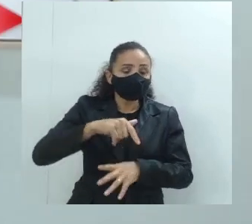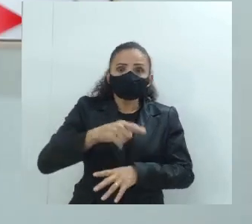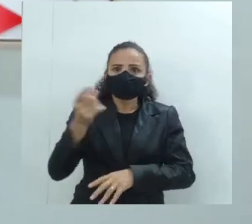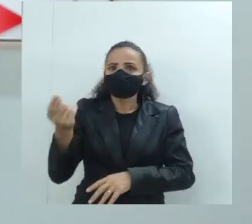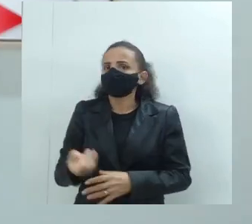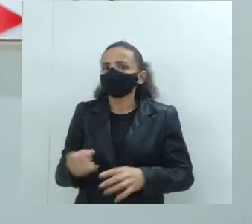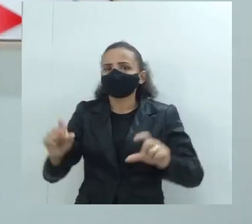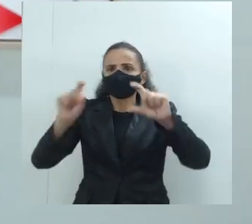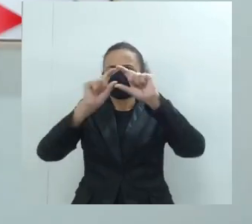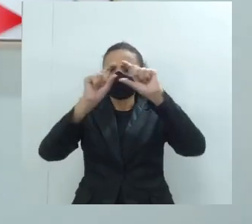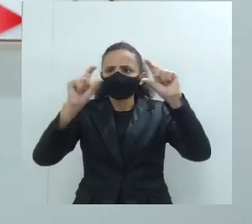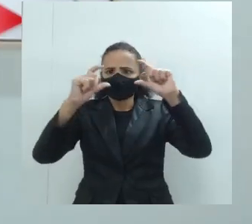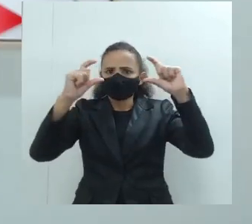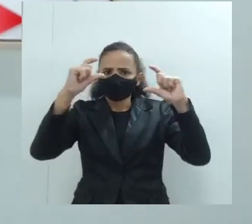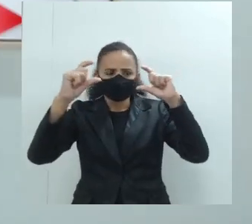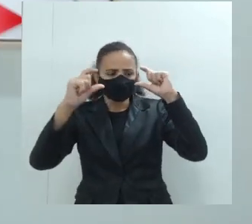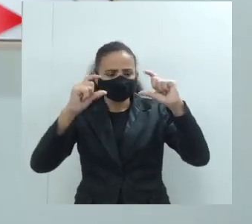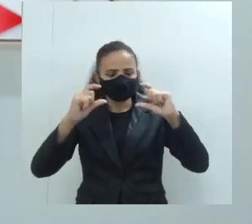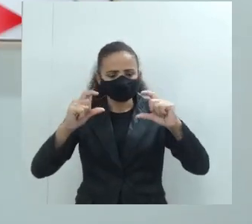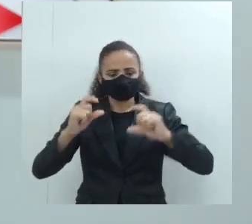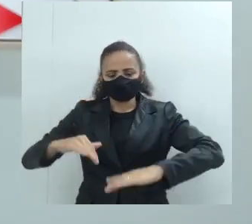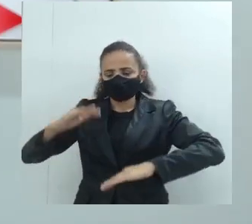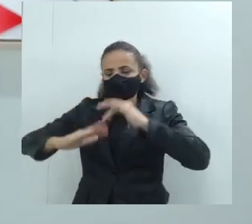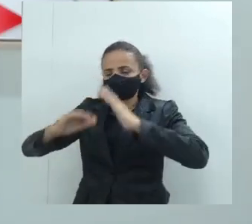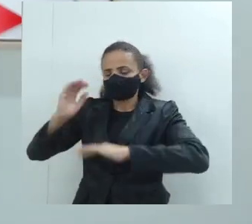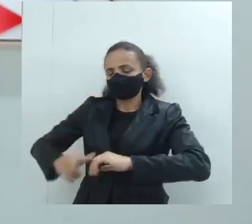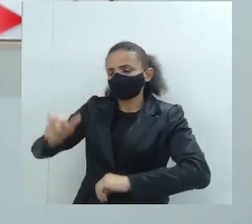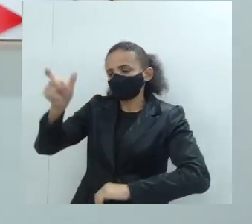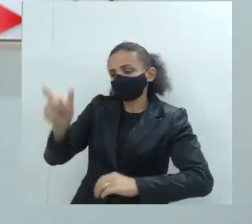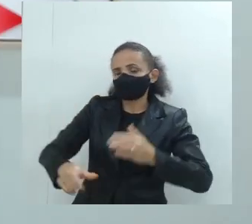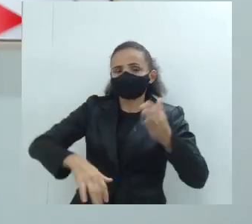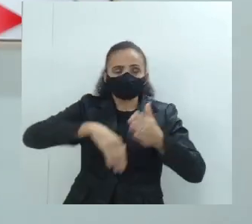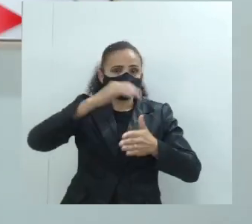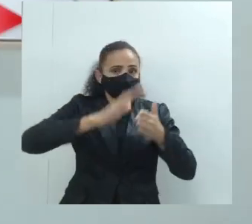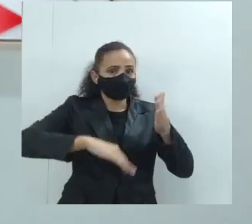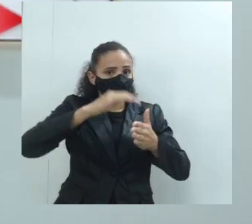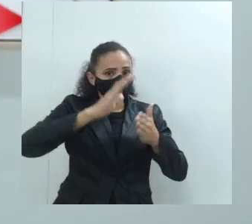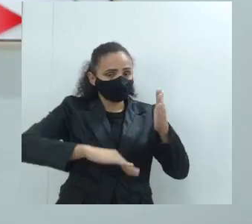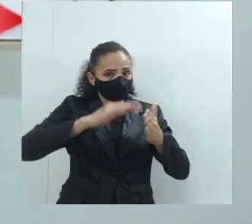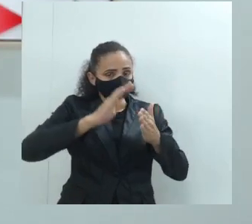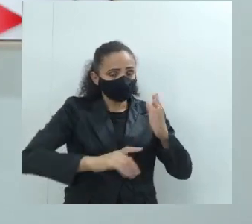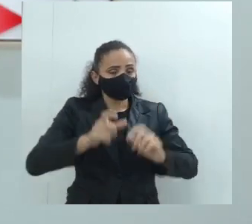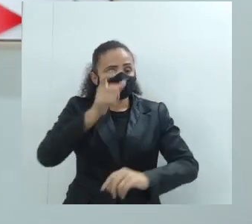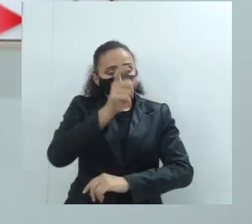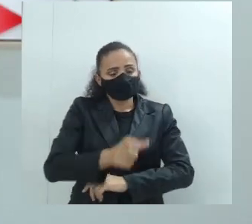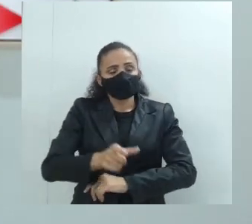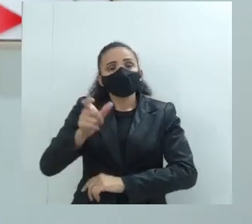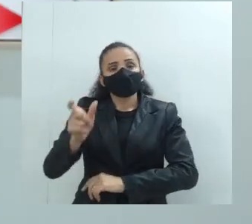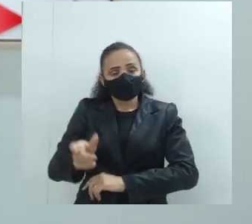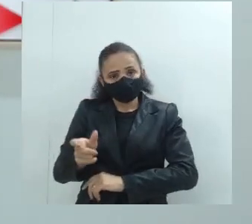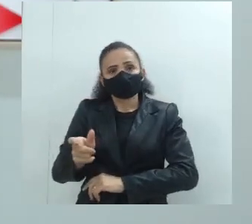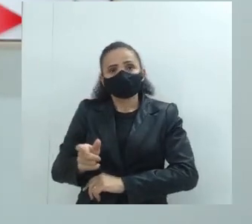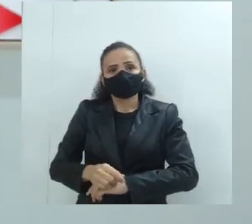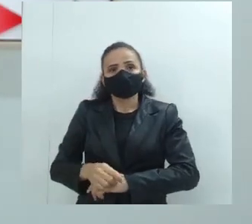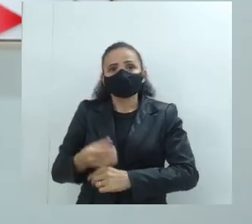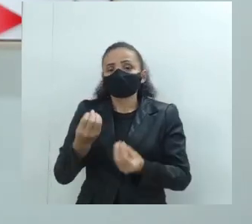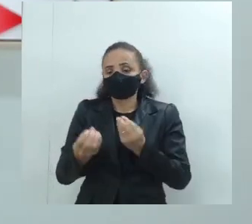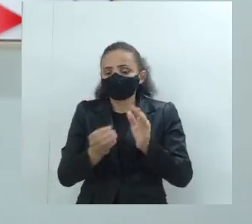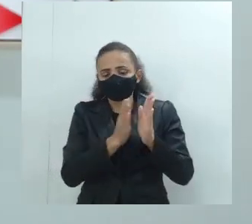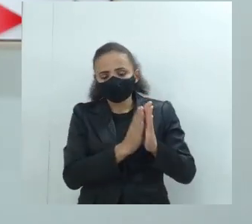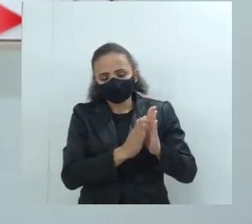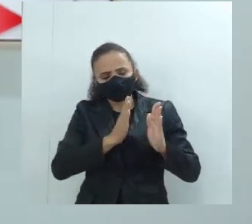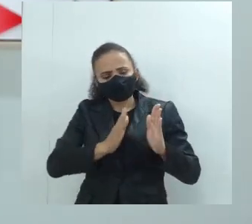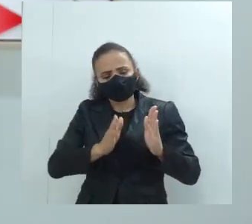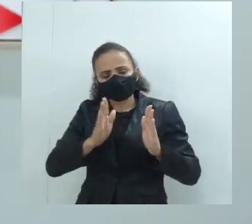esquecer? Vimos isso o quê? Numa obra de um pintor, tá? Holandês, que aí são os pássaros que se repetem,